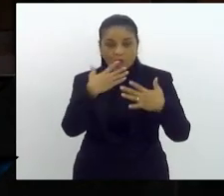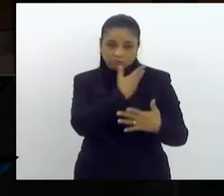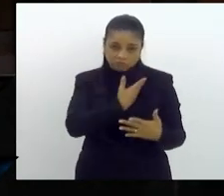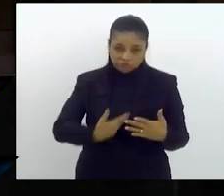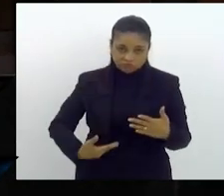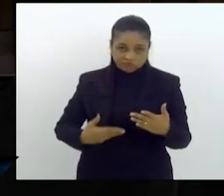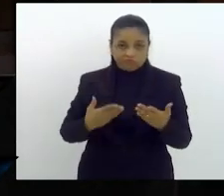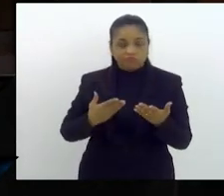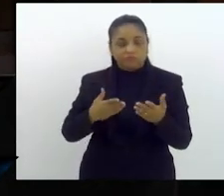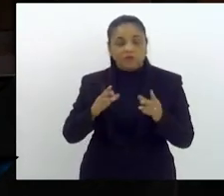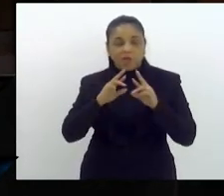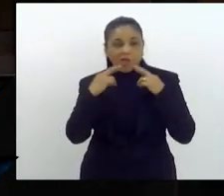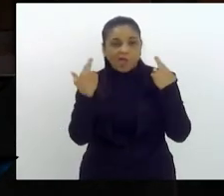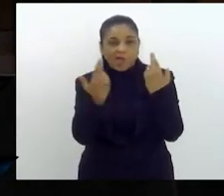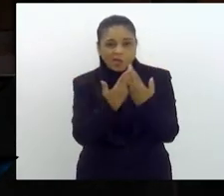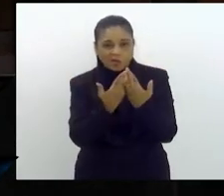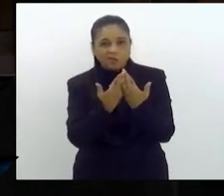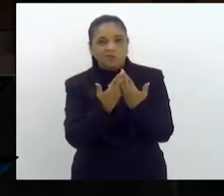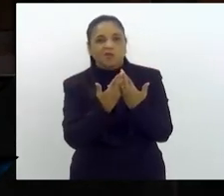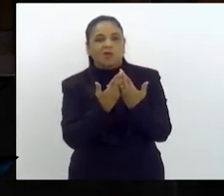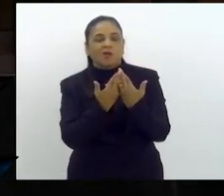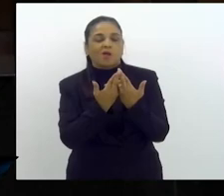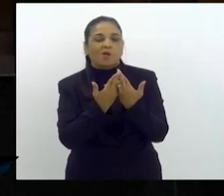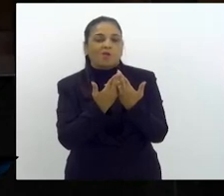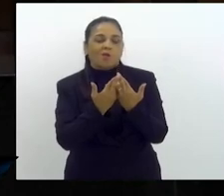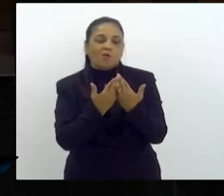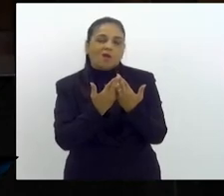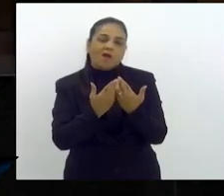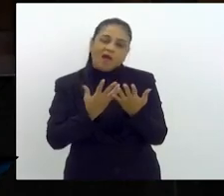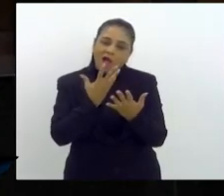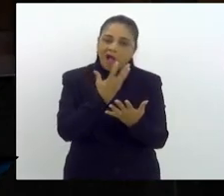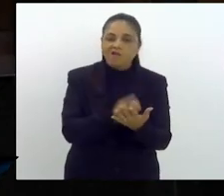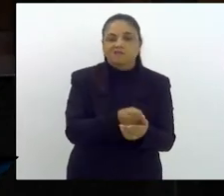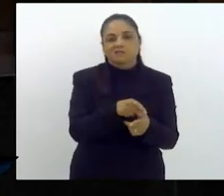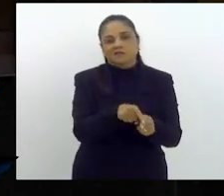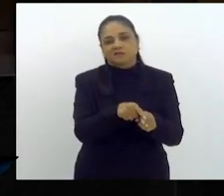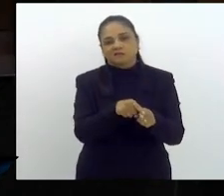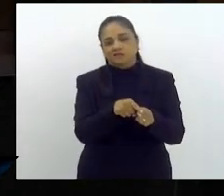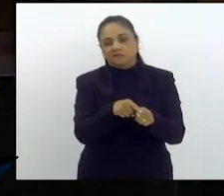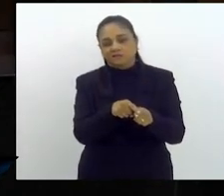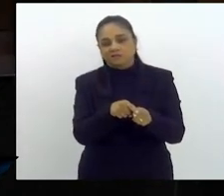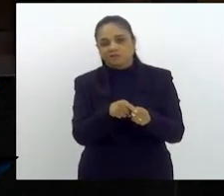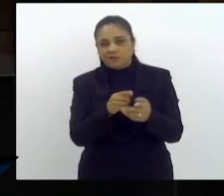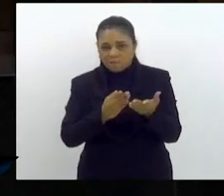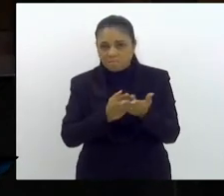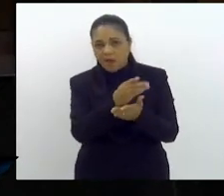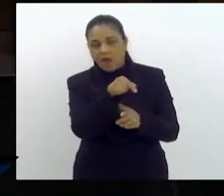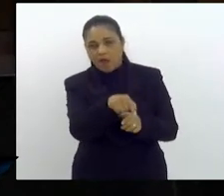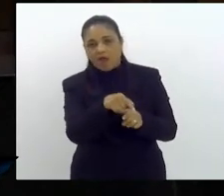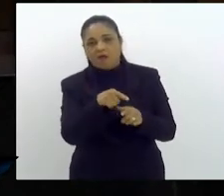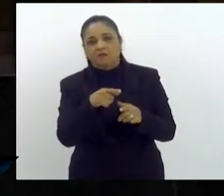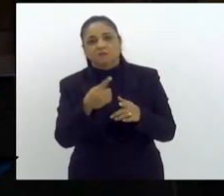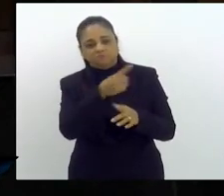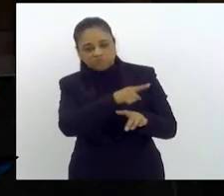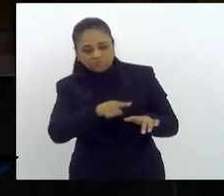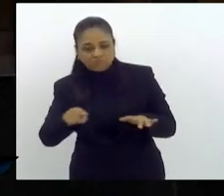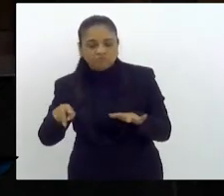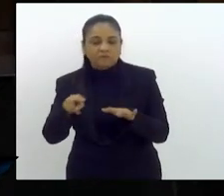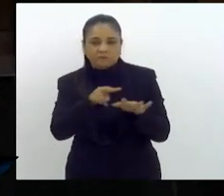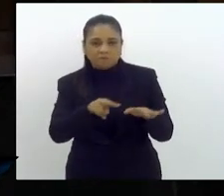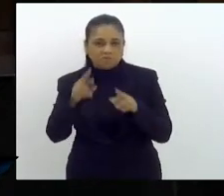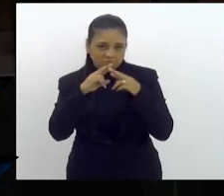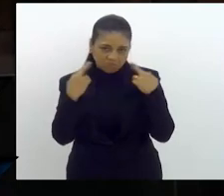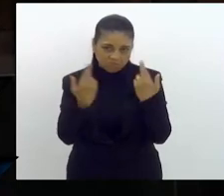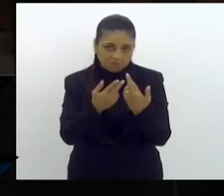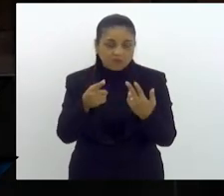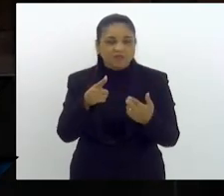na reunião da comissão de habitação na próxima semana e aí a parte entre o dia 20 e 22 de Junho a gente